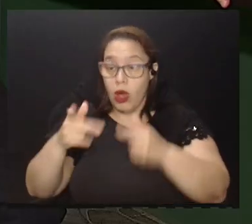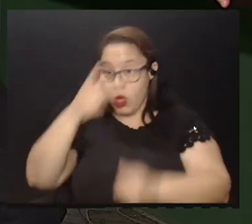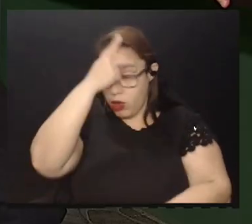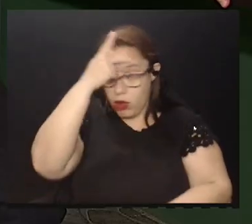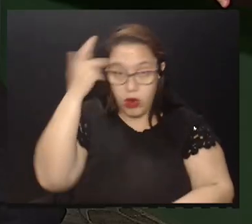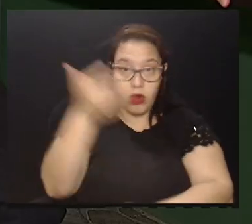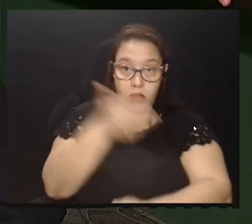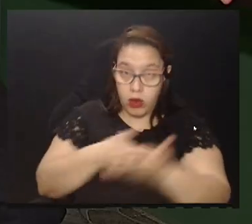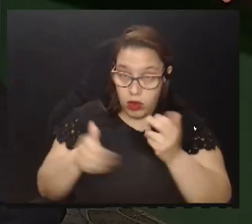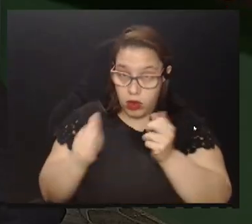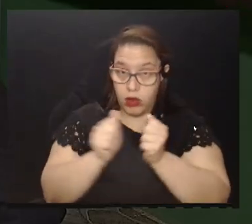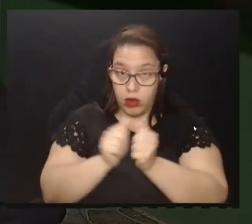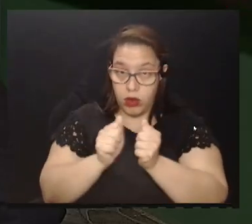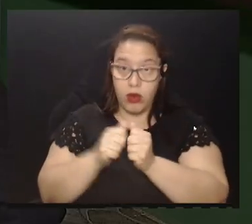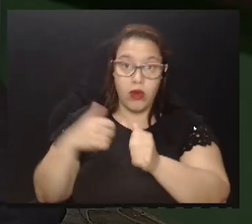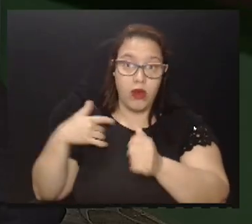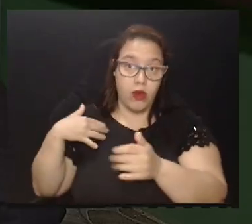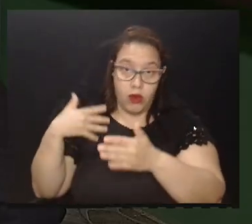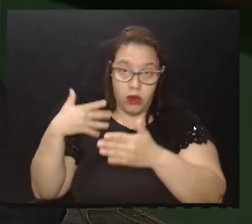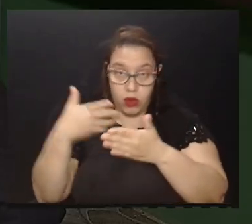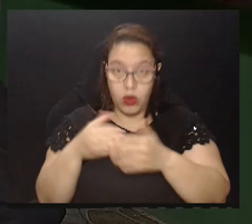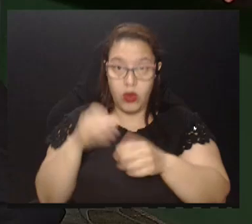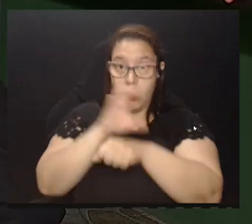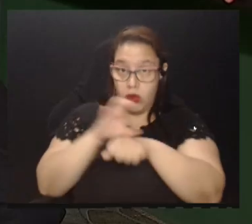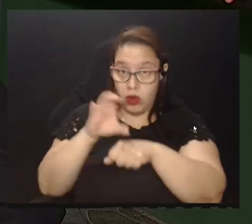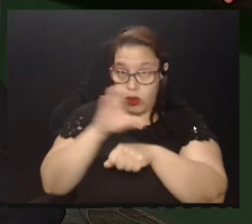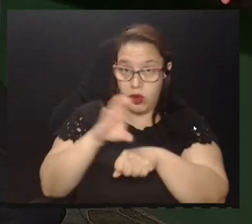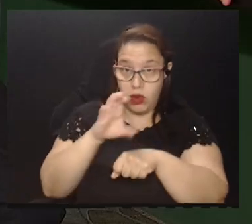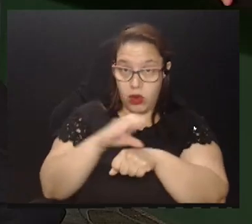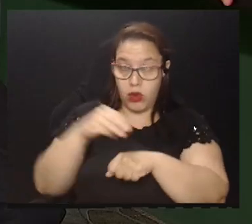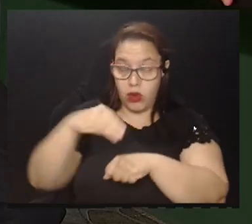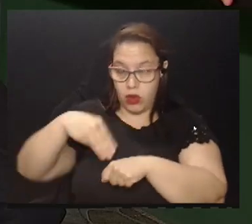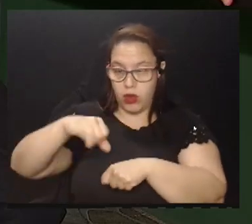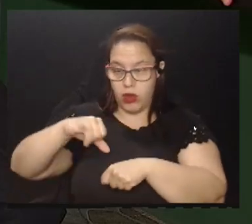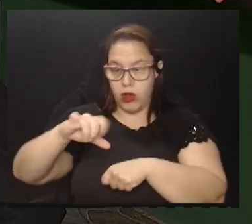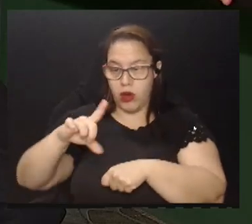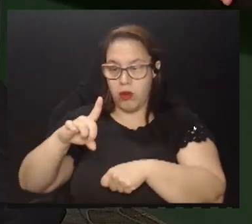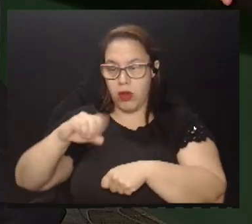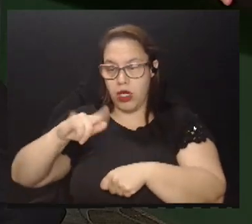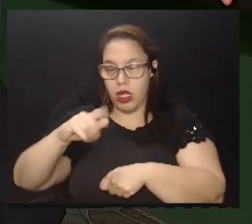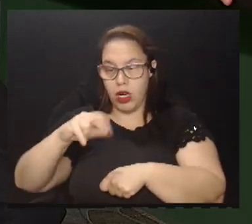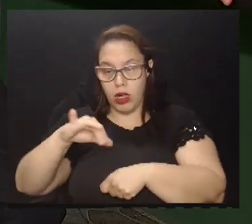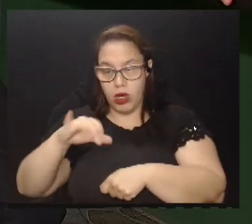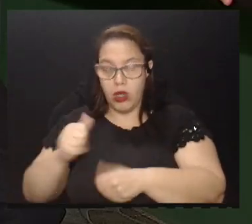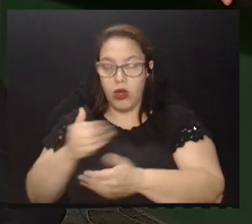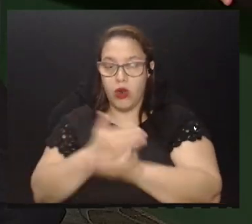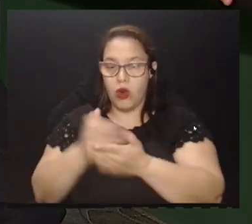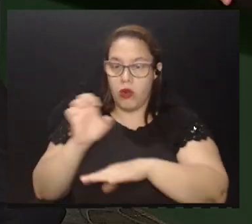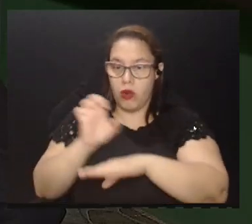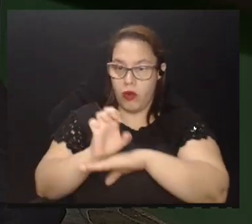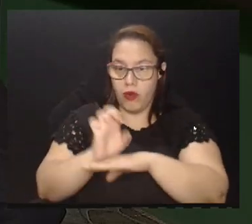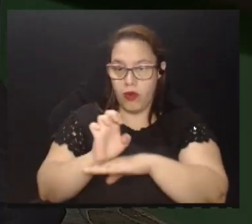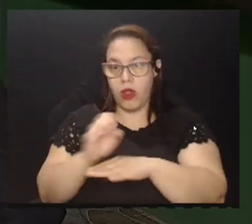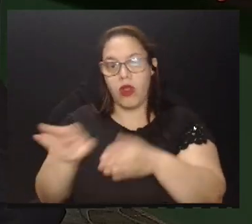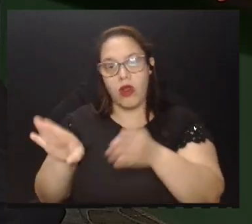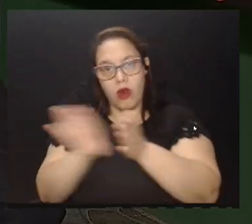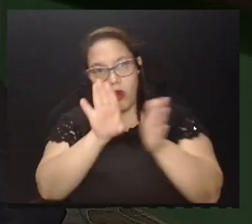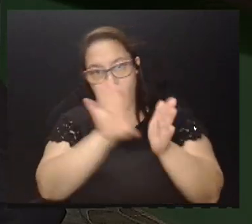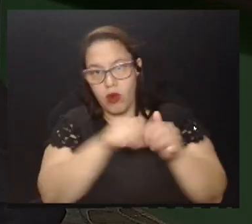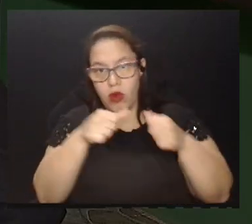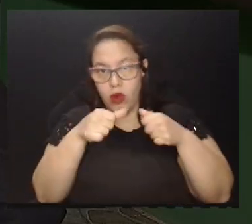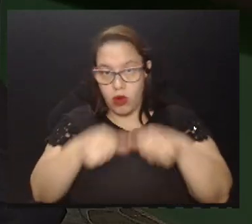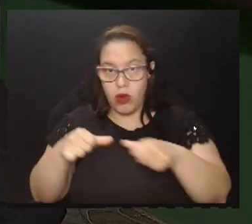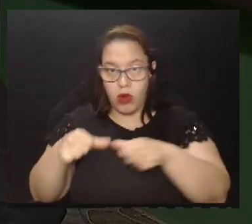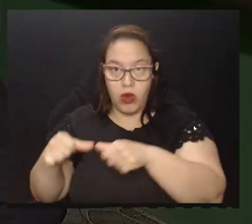vêm do curso de mediologia, primeiro como estagiários, depois acabaram ficando como colaboradores,